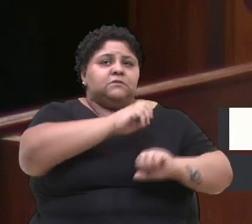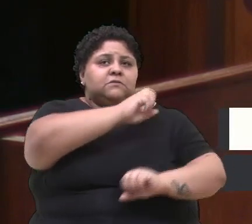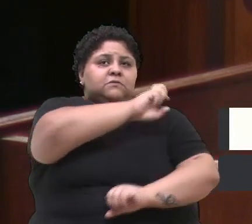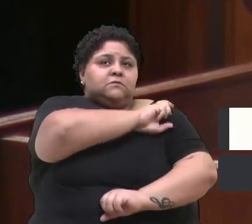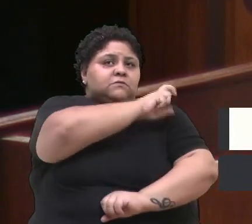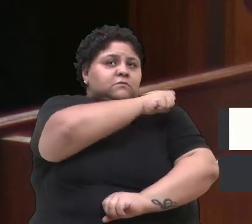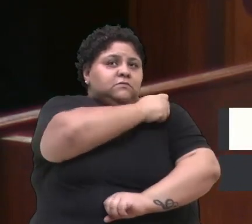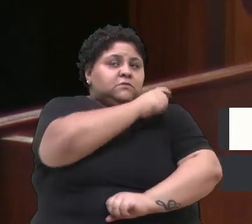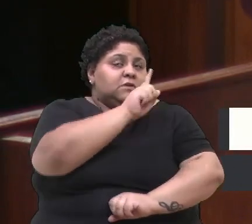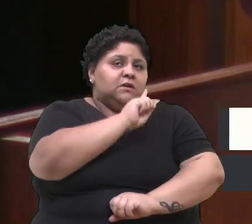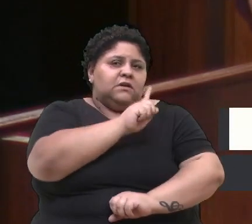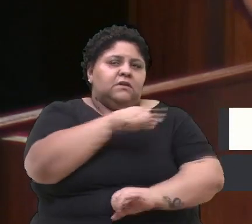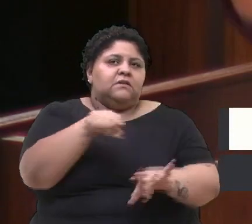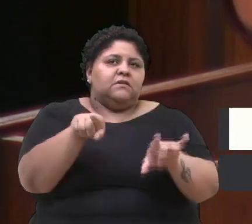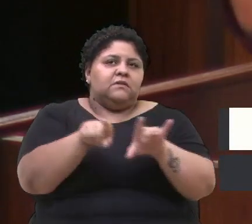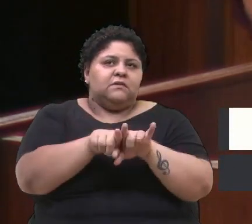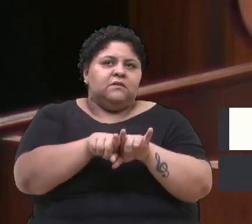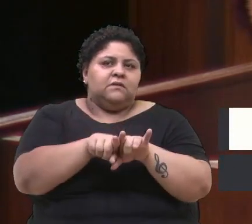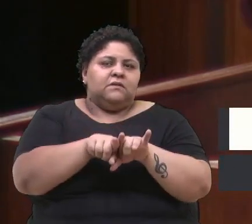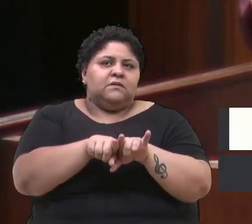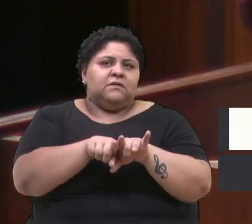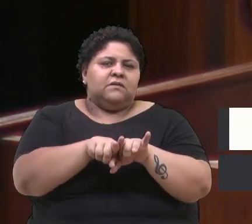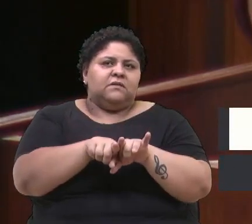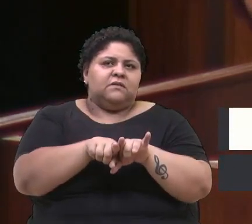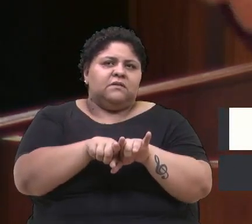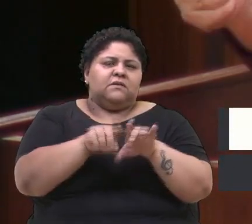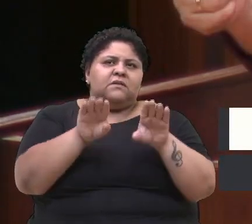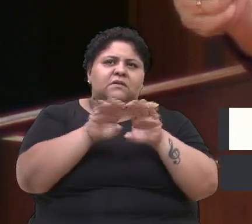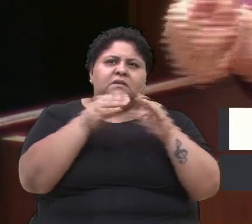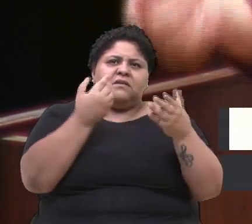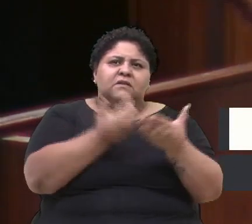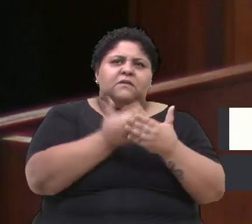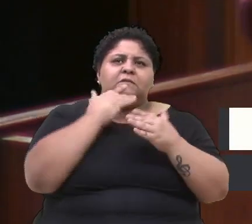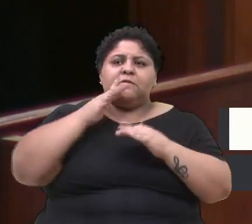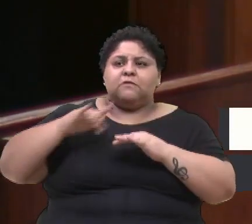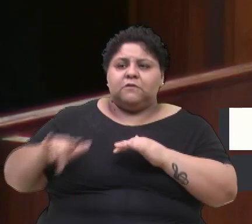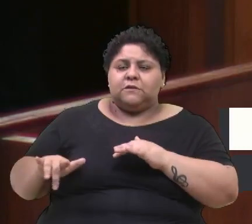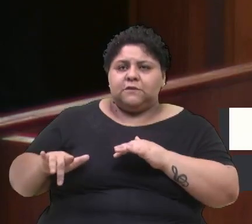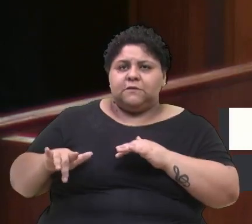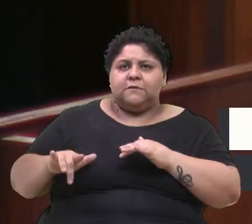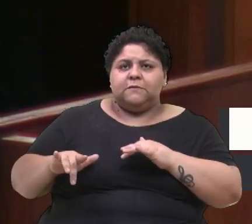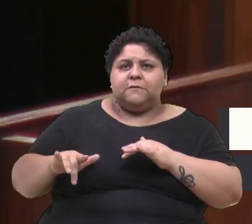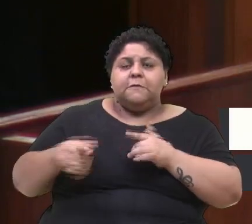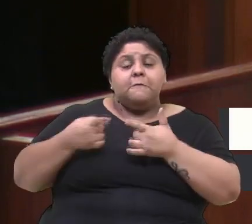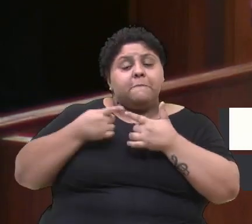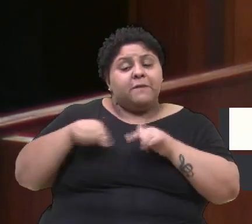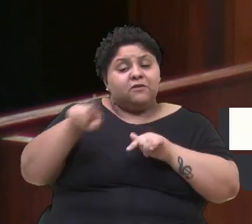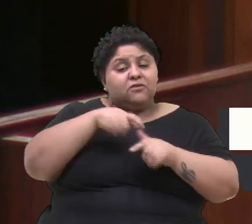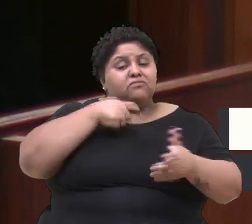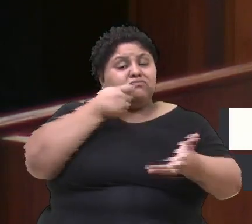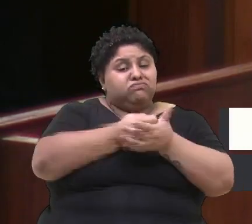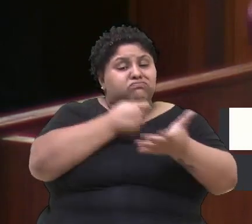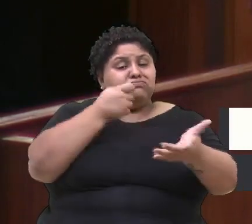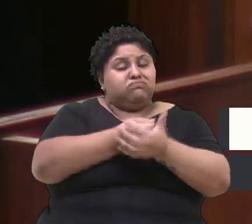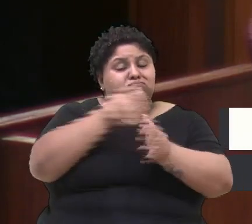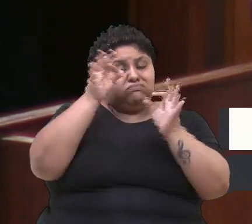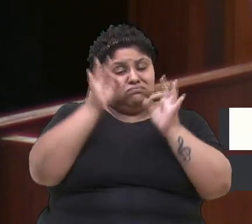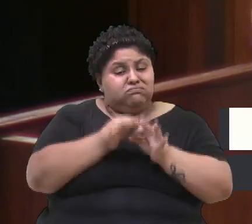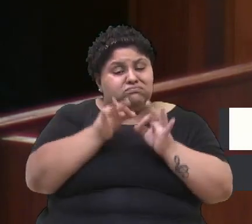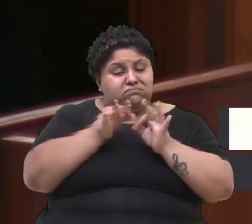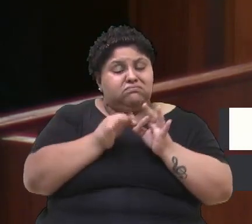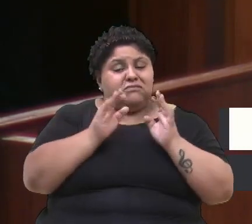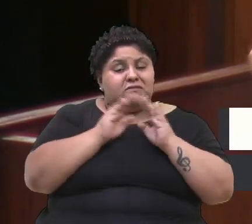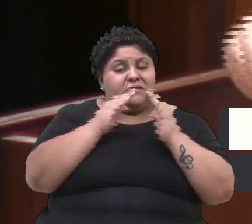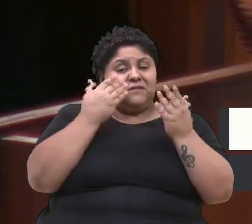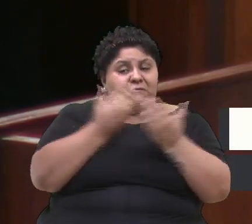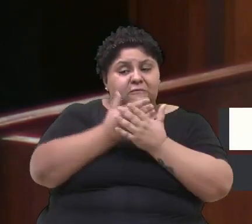né, das EEs, que é Escola de Educação Infantil, mas é o que a gente está brigando. E eu tenho certeza absoluta que para a Escola de Educação Infantil